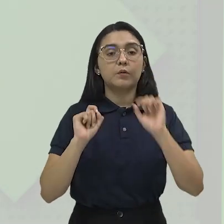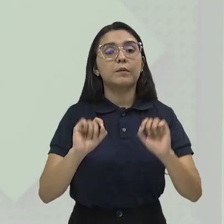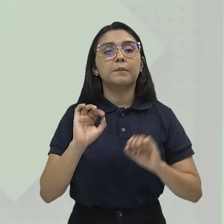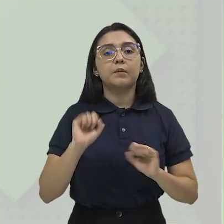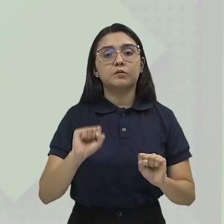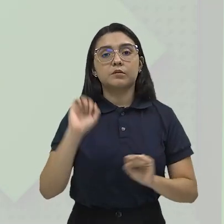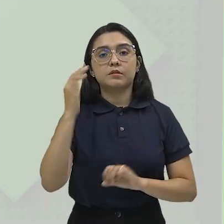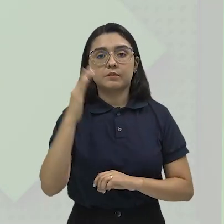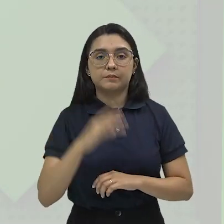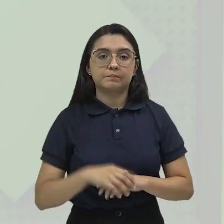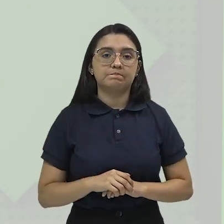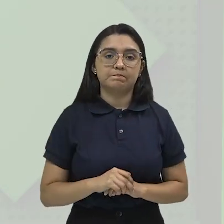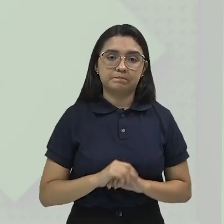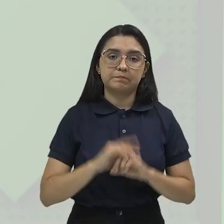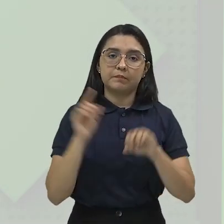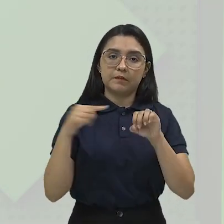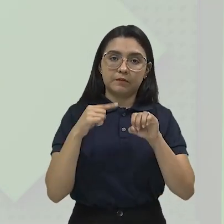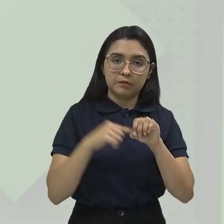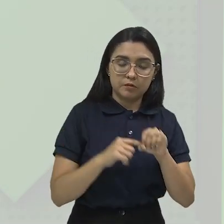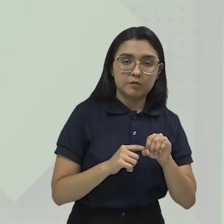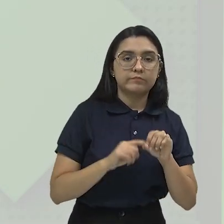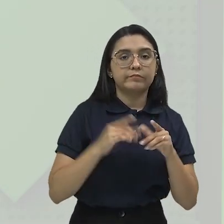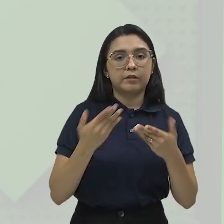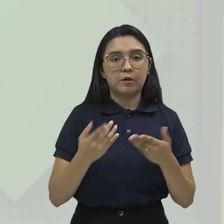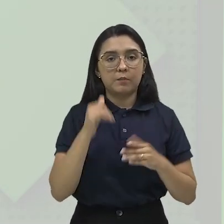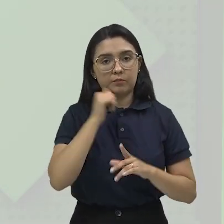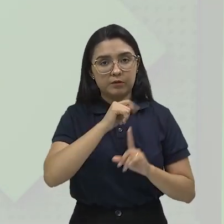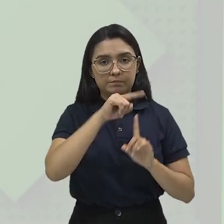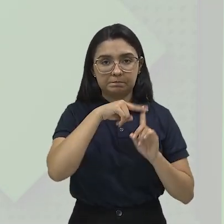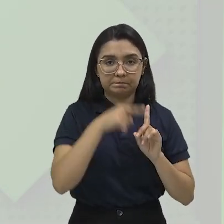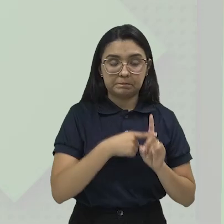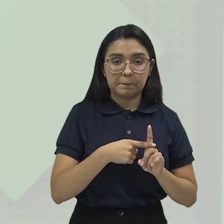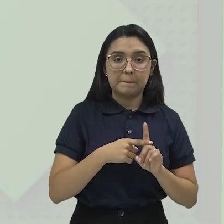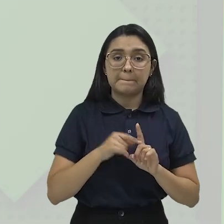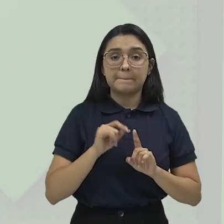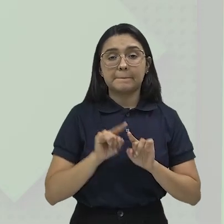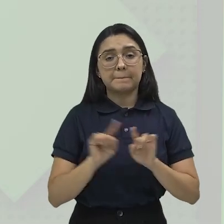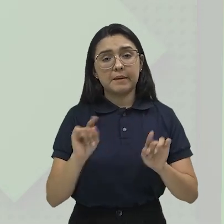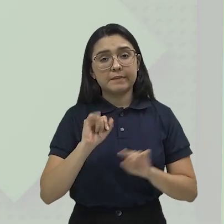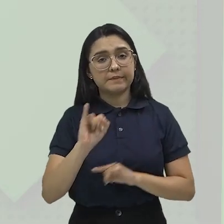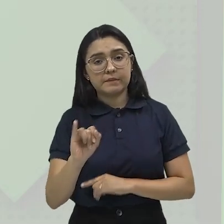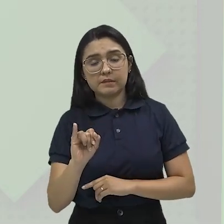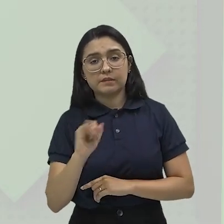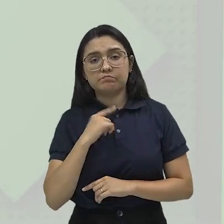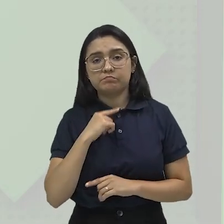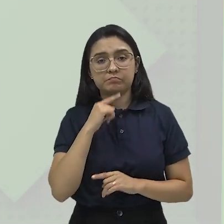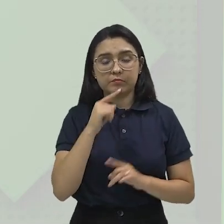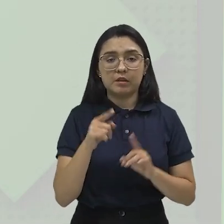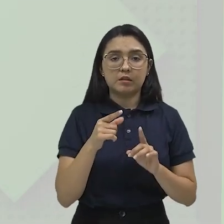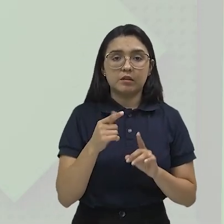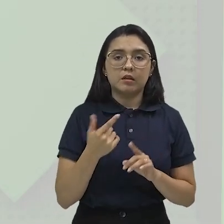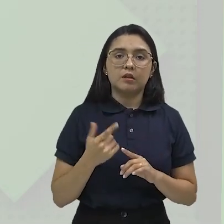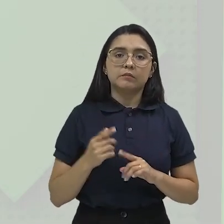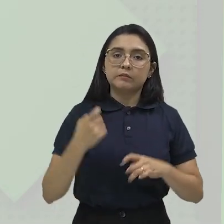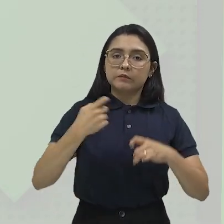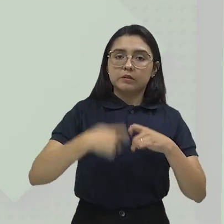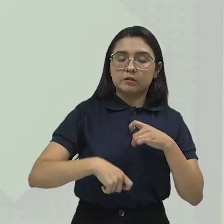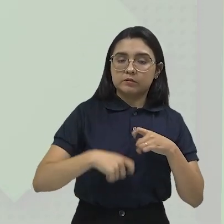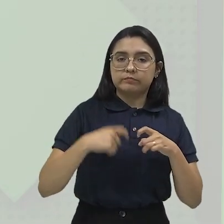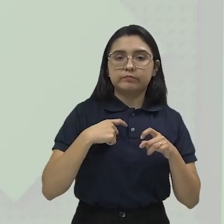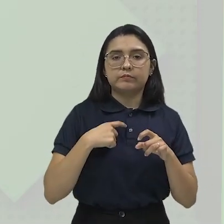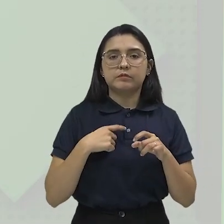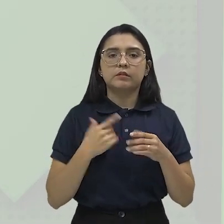pode acontecer? Né? Vai acontecer a gestação. Tá? Mas se não acontecer a gestação, esse ciclo